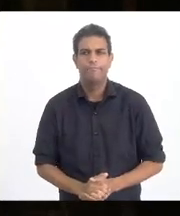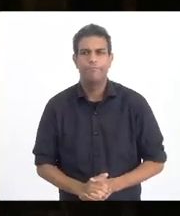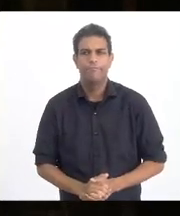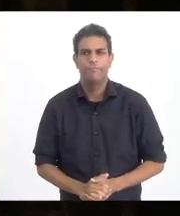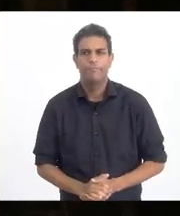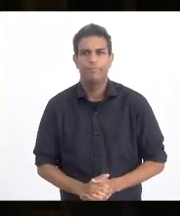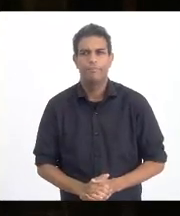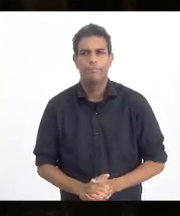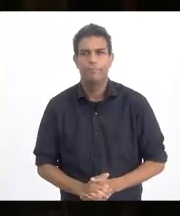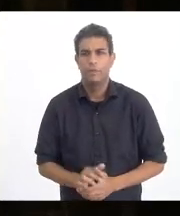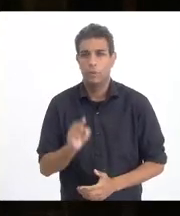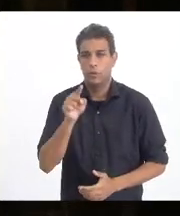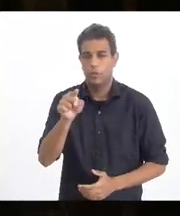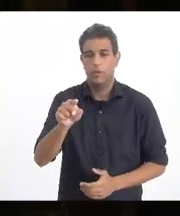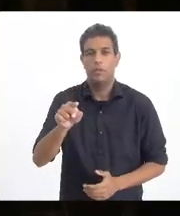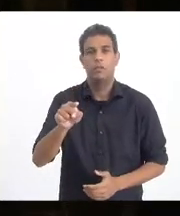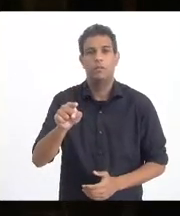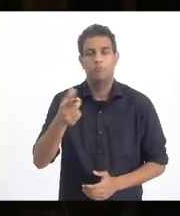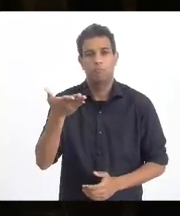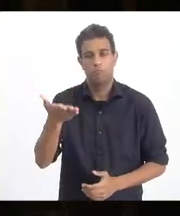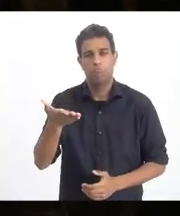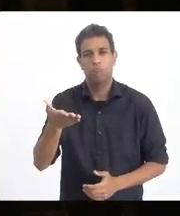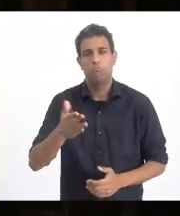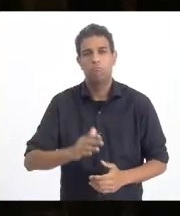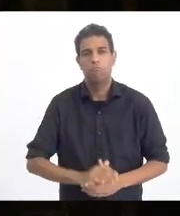Portugal, falando diretamente a você,